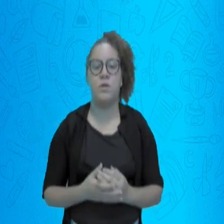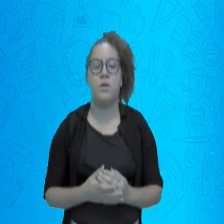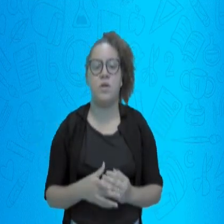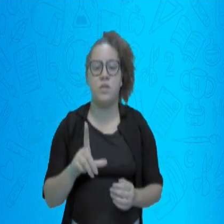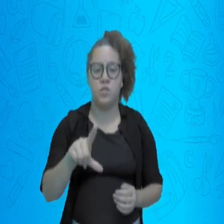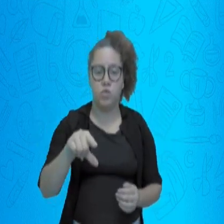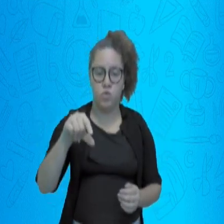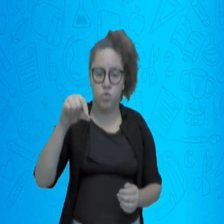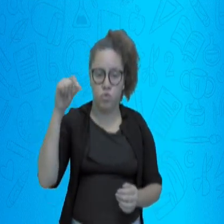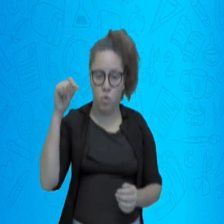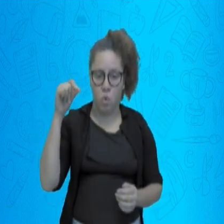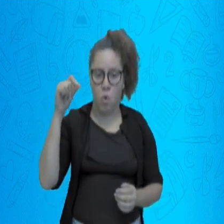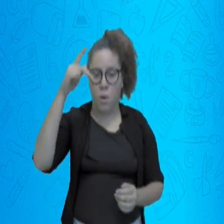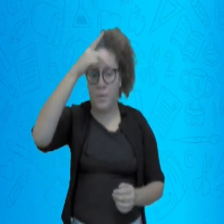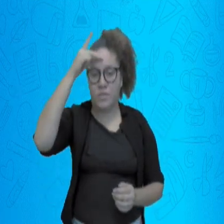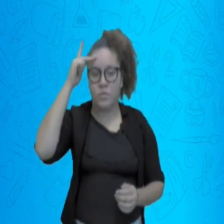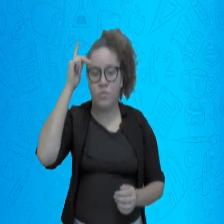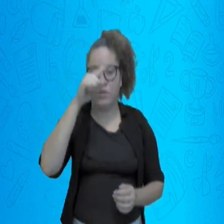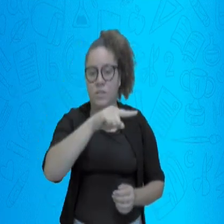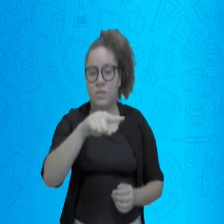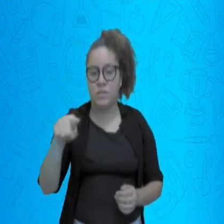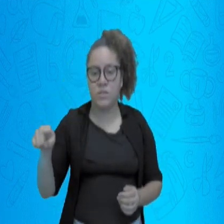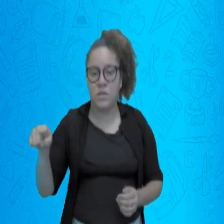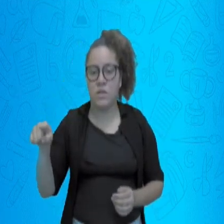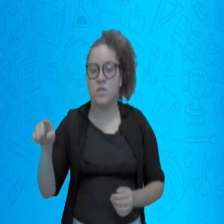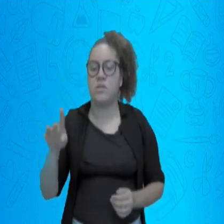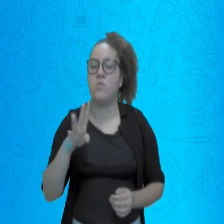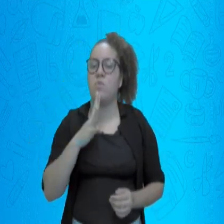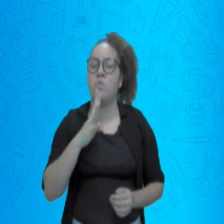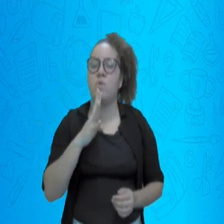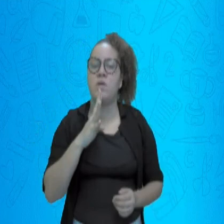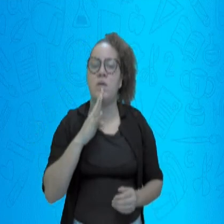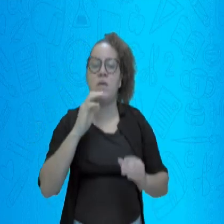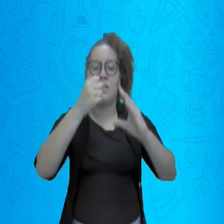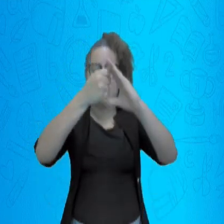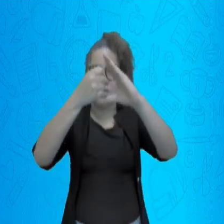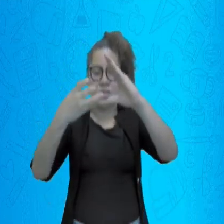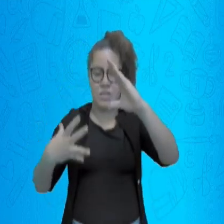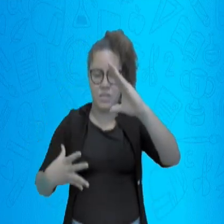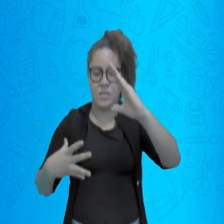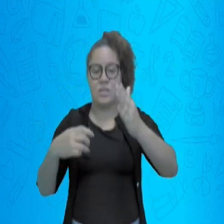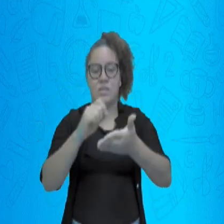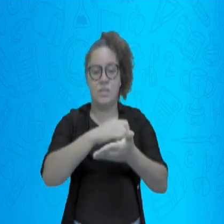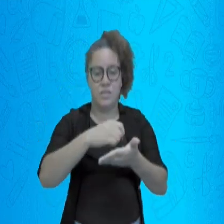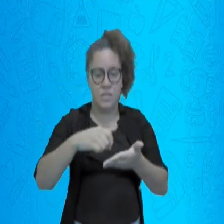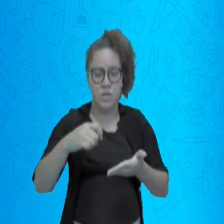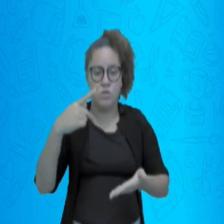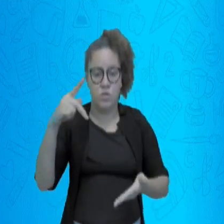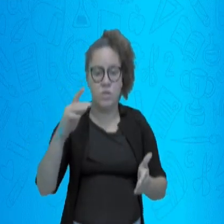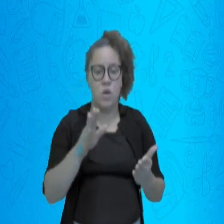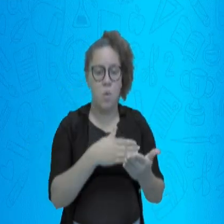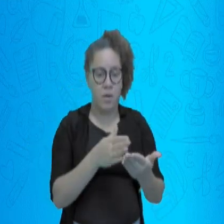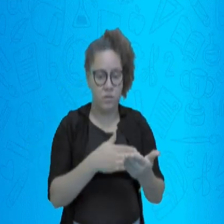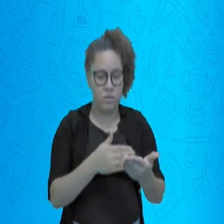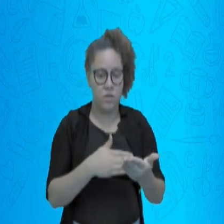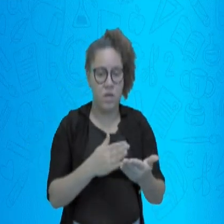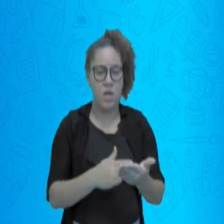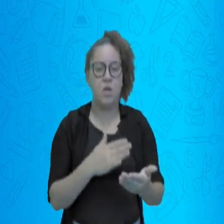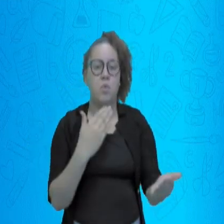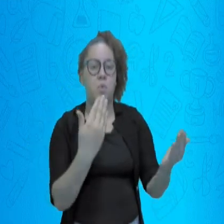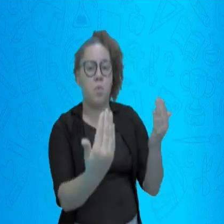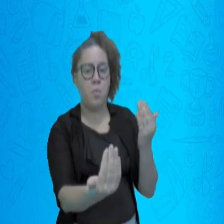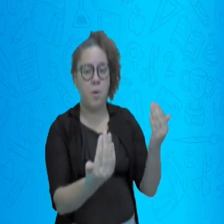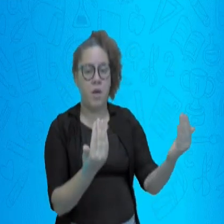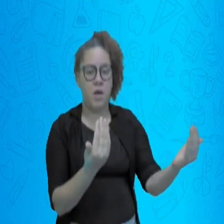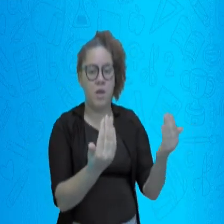pessoa que você conheça e escreva em seu caderno as características de cada uma, fazendo a comparação entre as